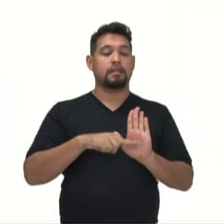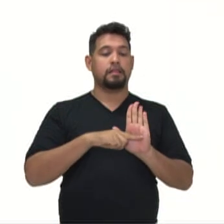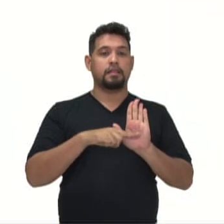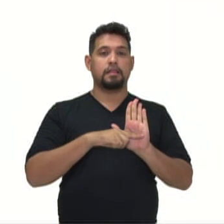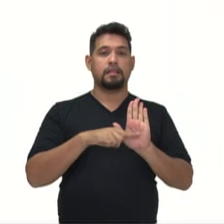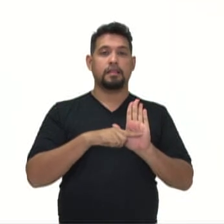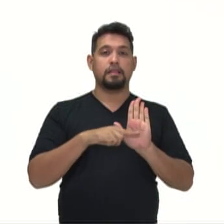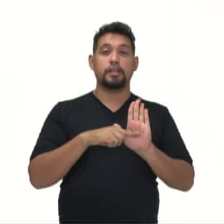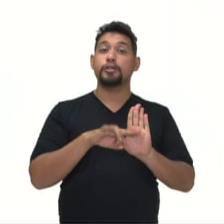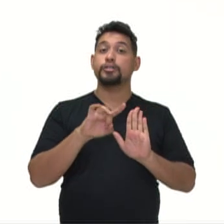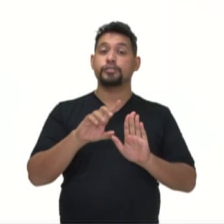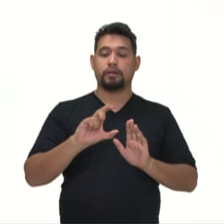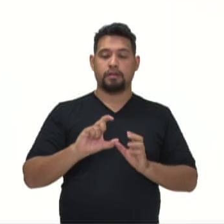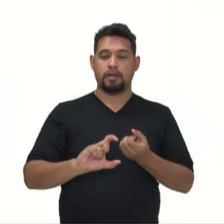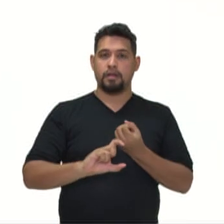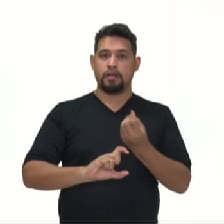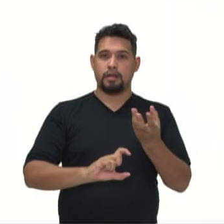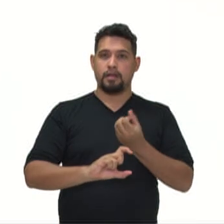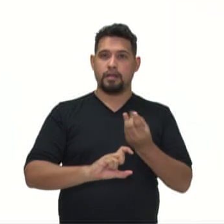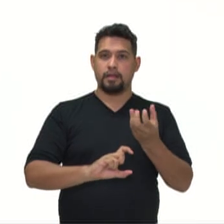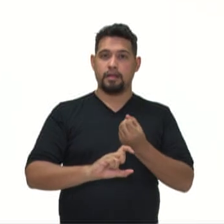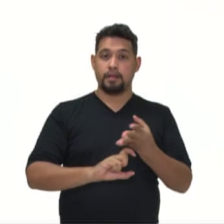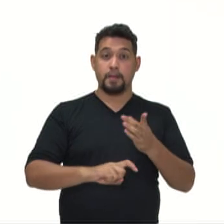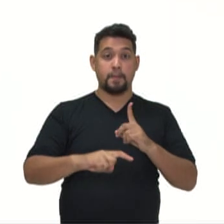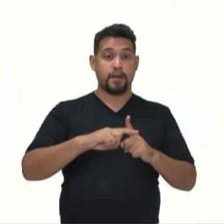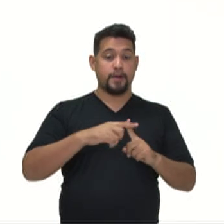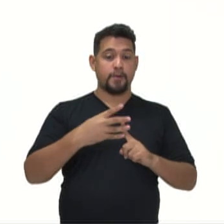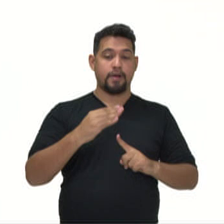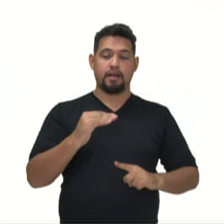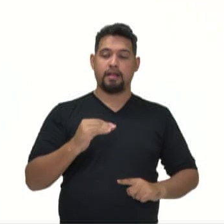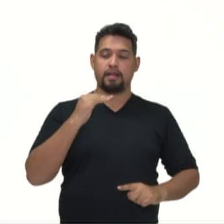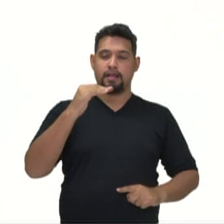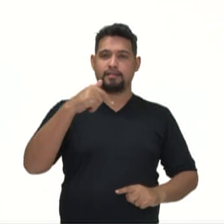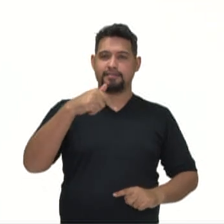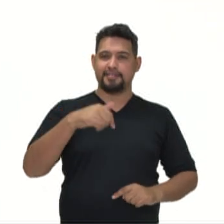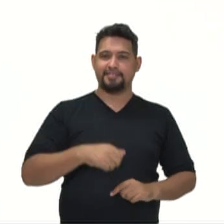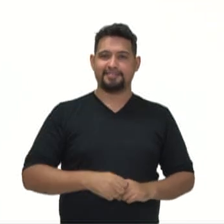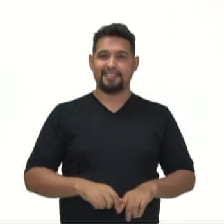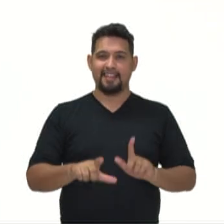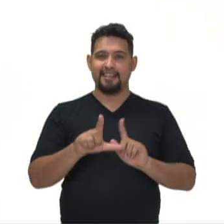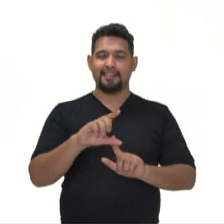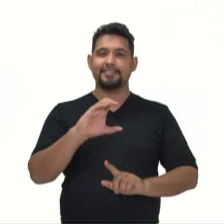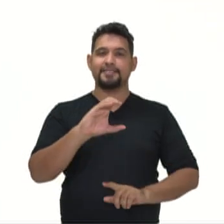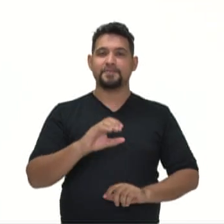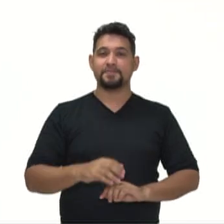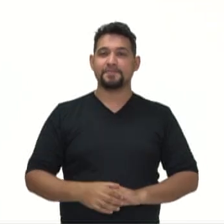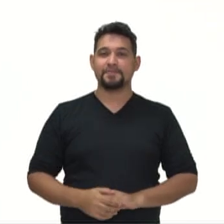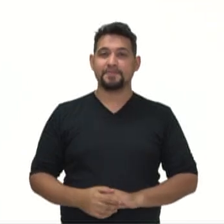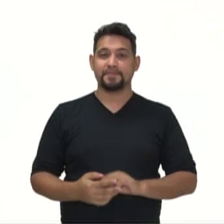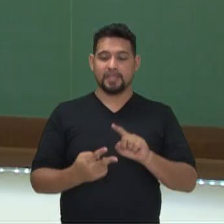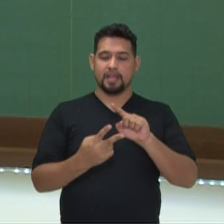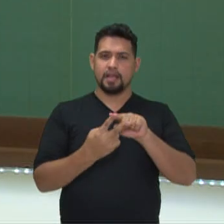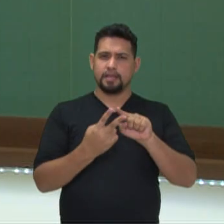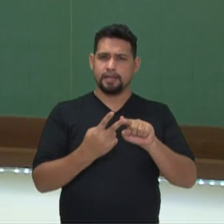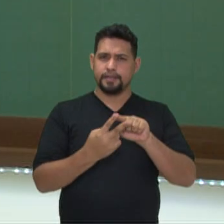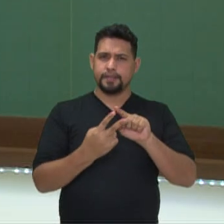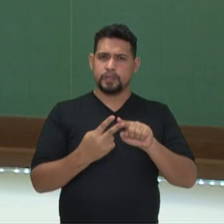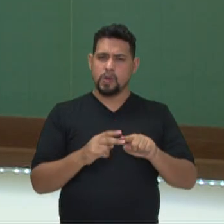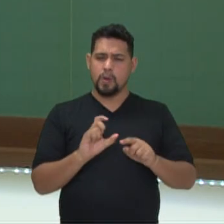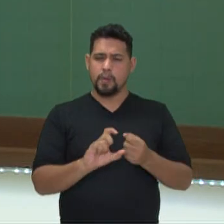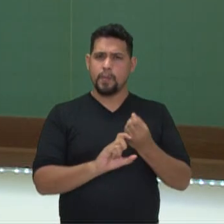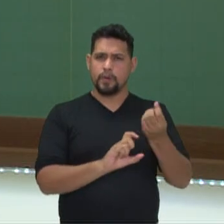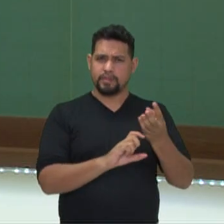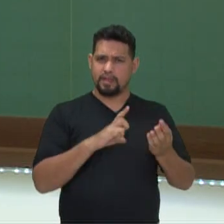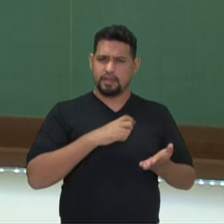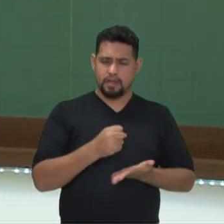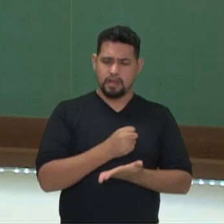subtraio os expoentes. Mais 4 elevado a 7. Letra C, as duas potências possuem a